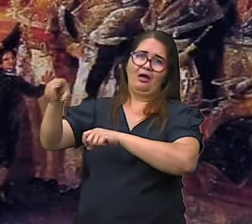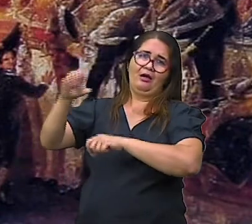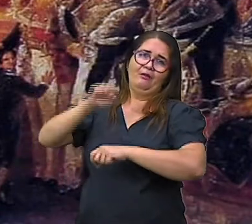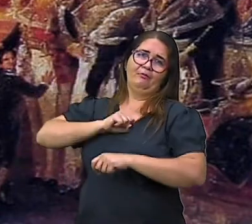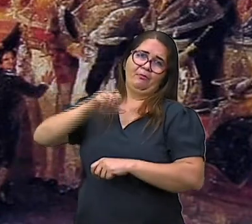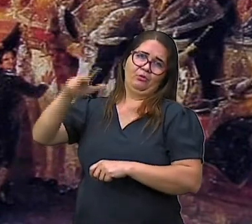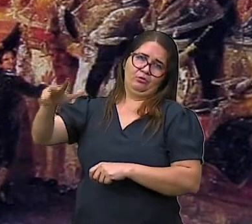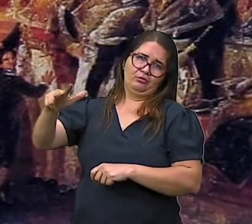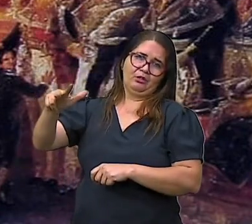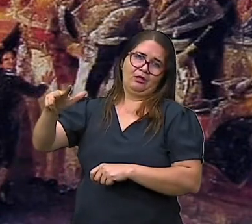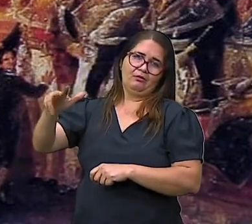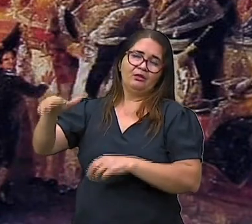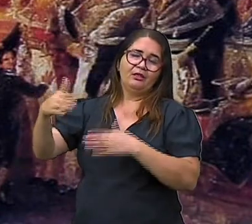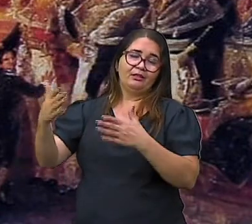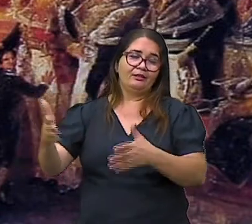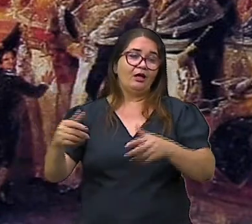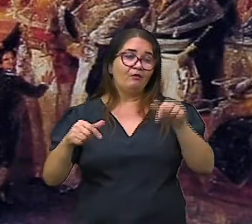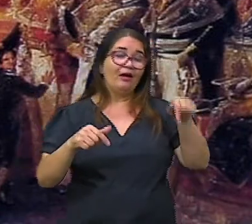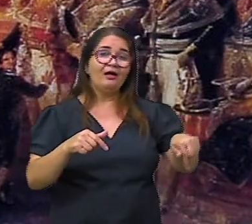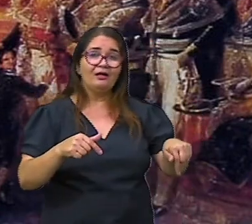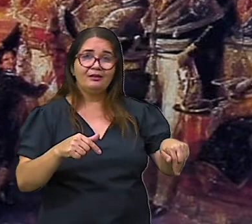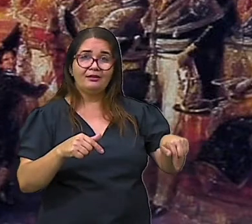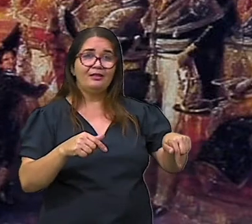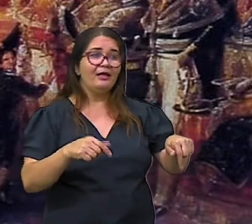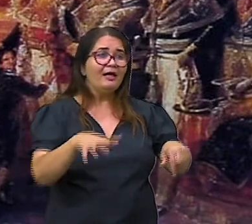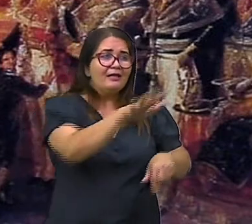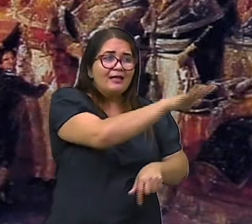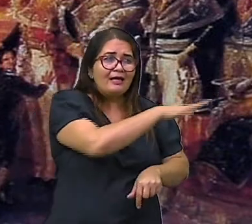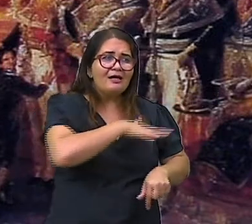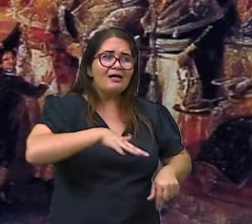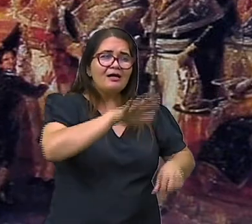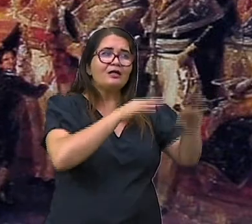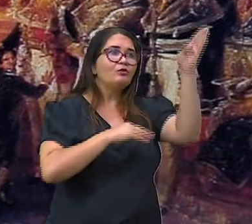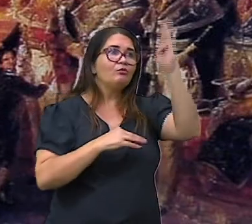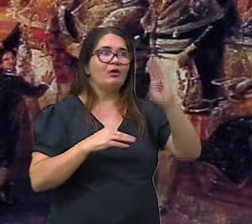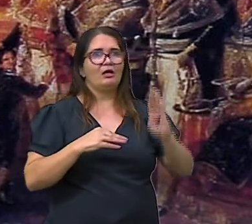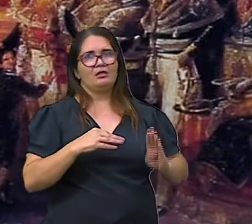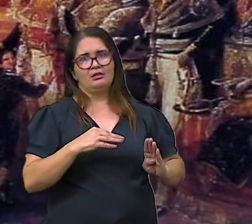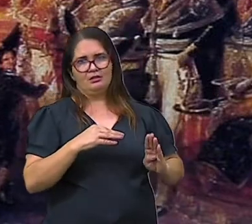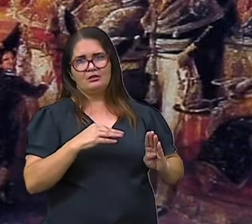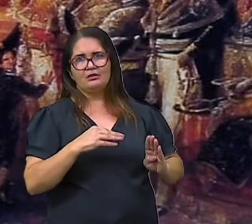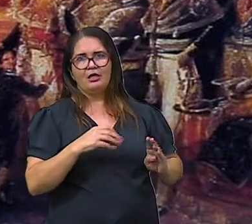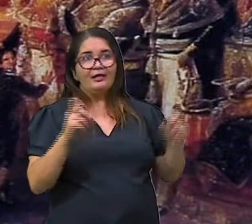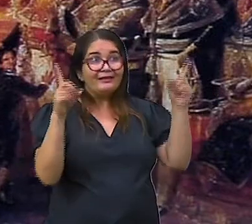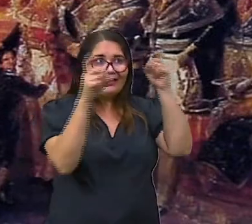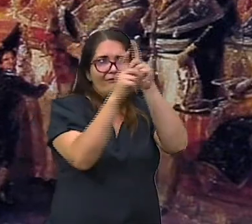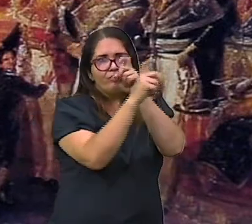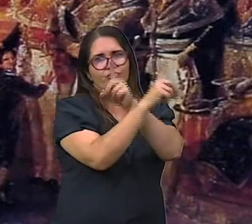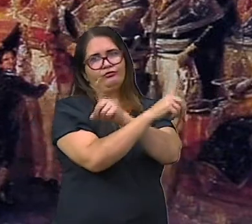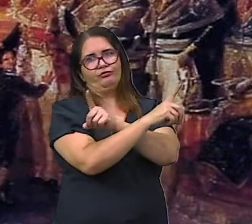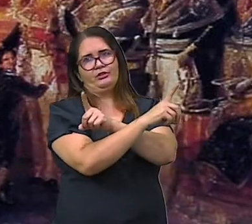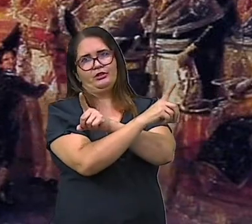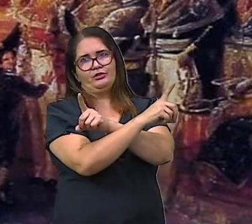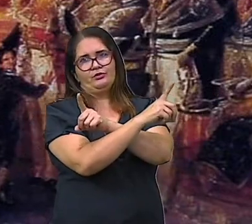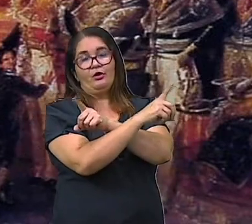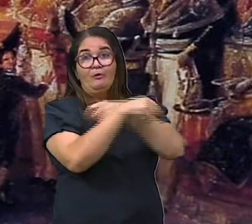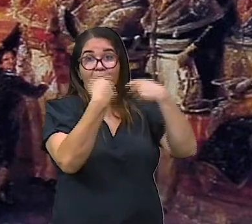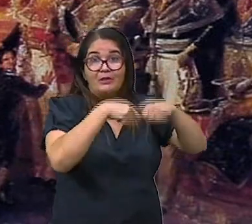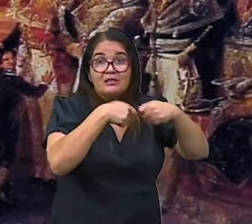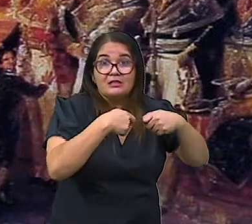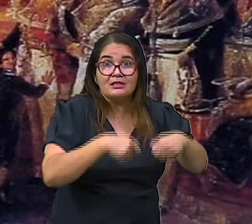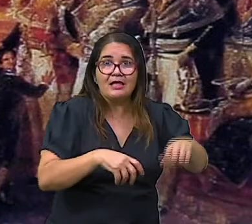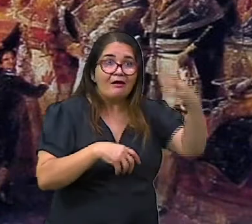nós vimos, que o próprio Senado deu o golpe. Não, vamos abaixar, já que ele já tem